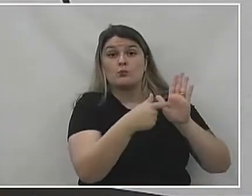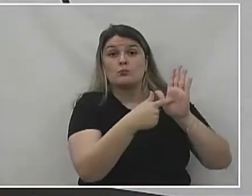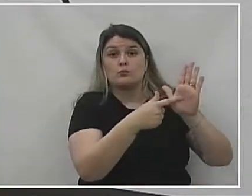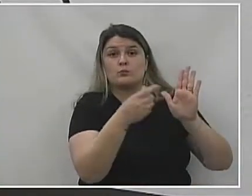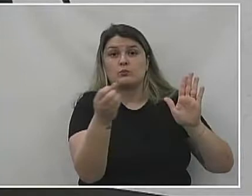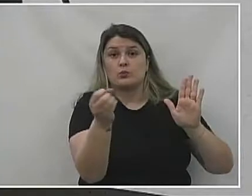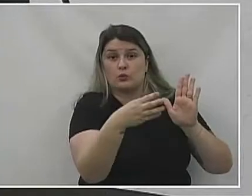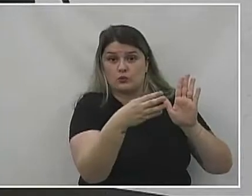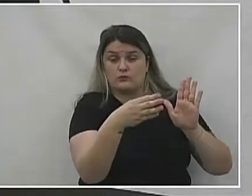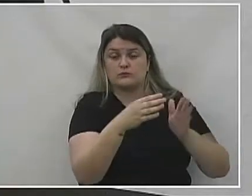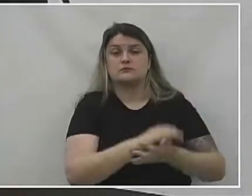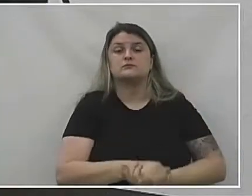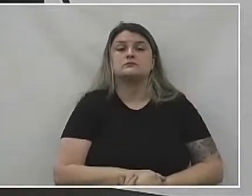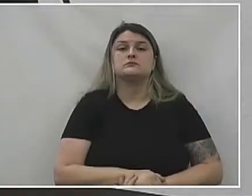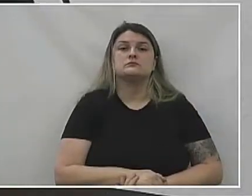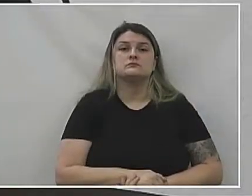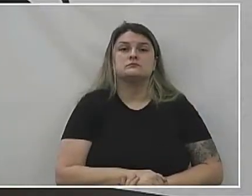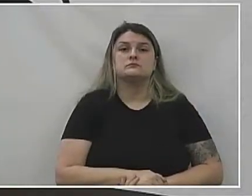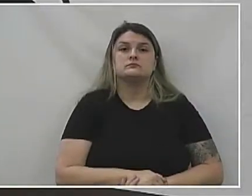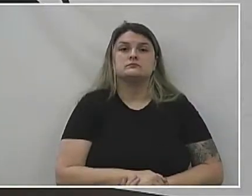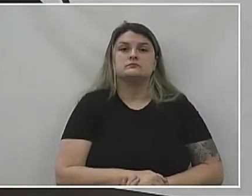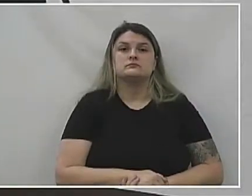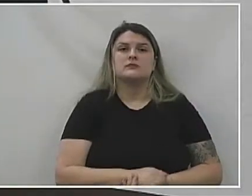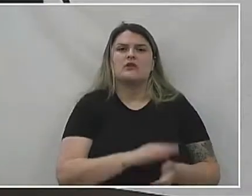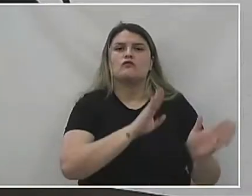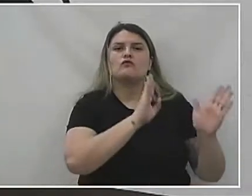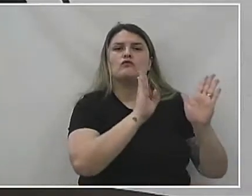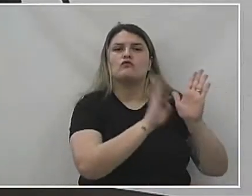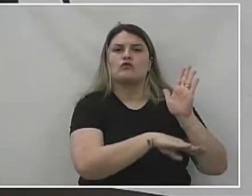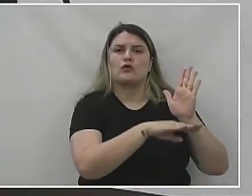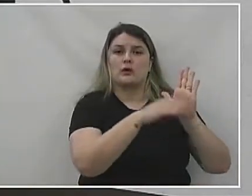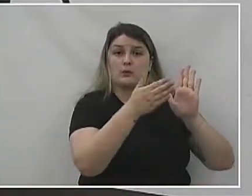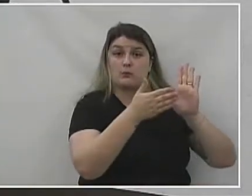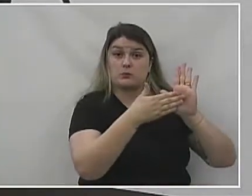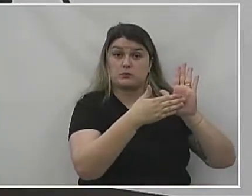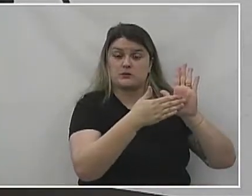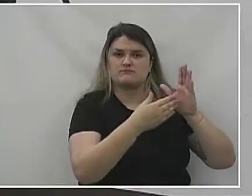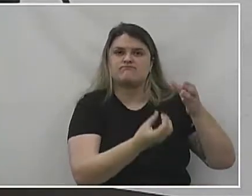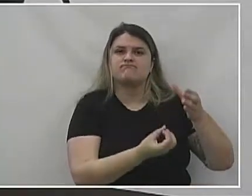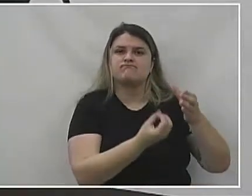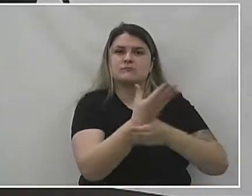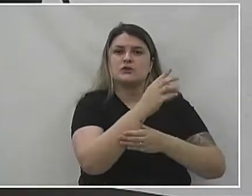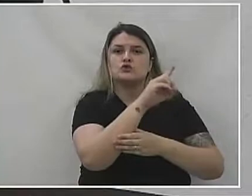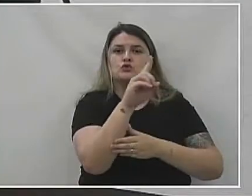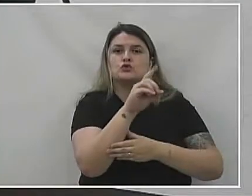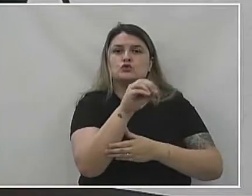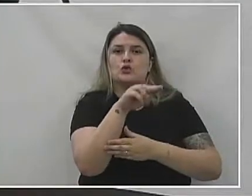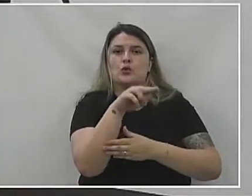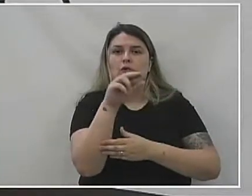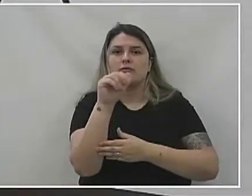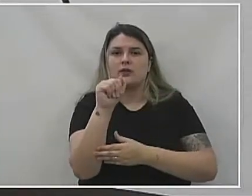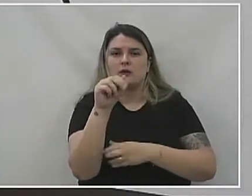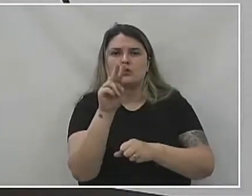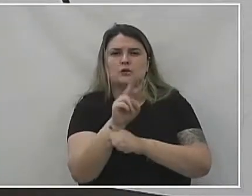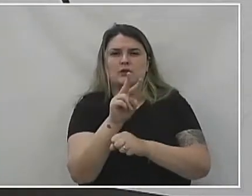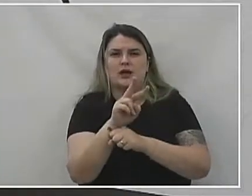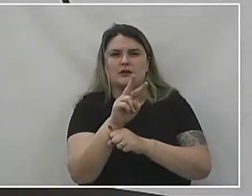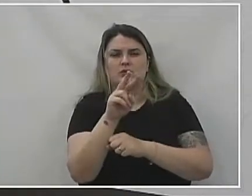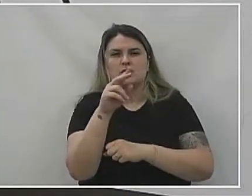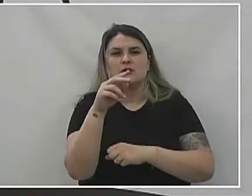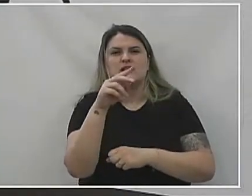proposta nova que eu quero dividir com vocês ela excluiu da proposta a criação da zona de proteção de recursos hídricos